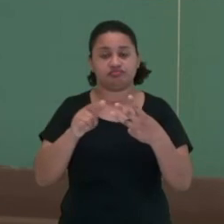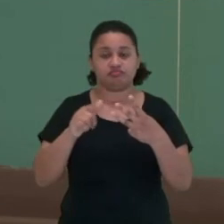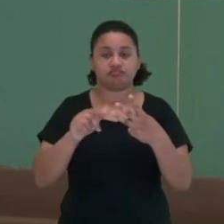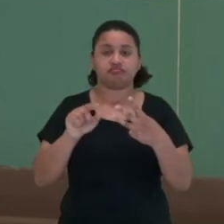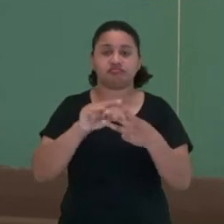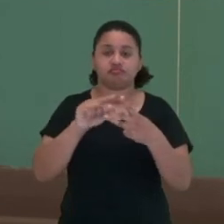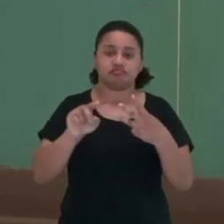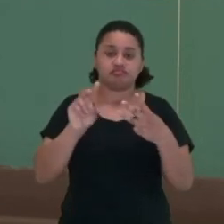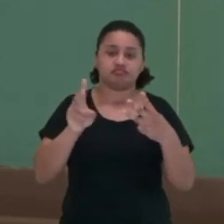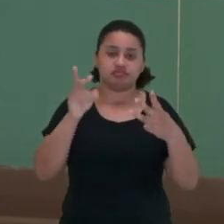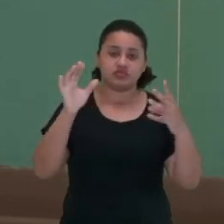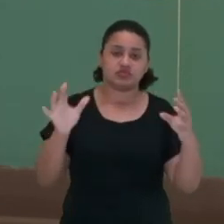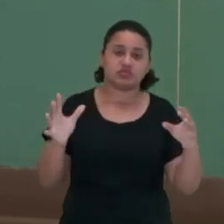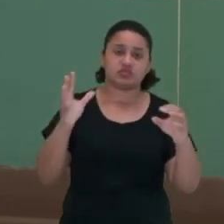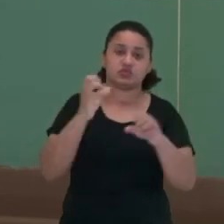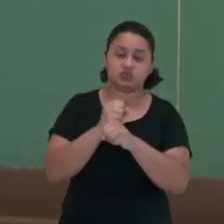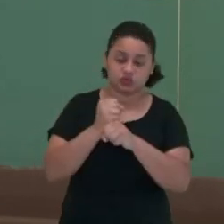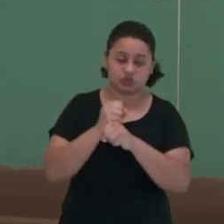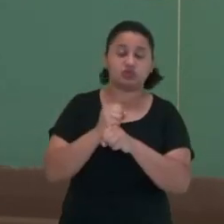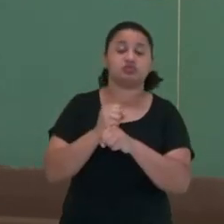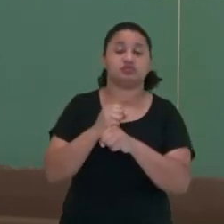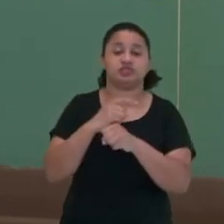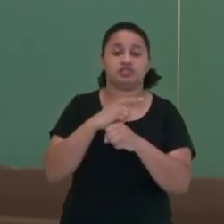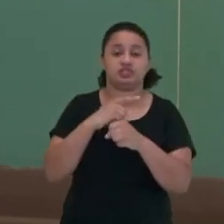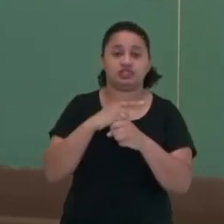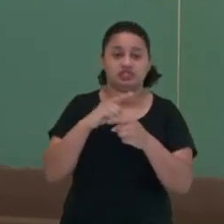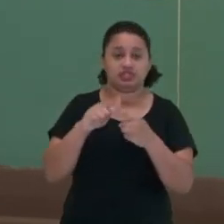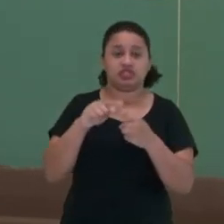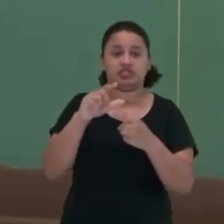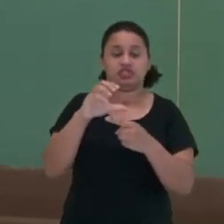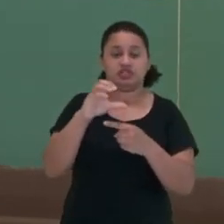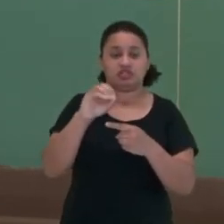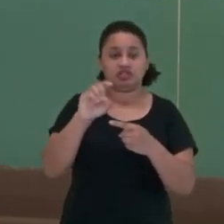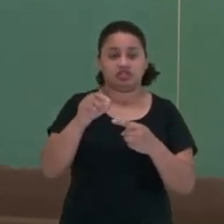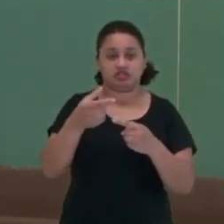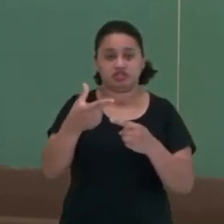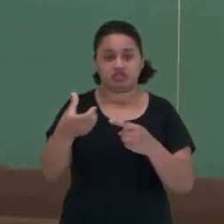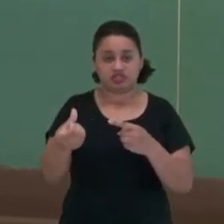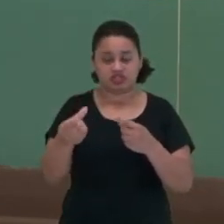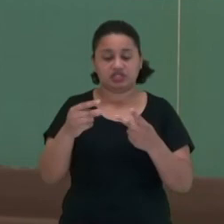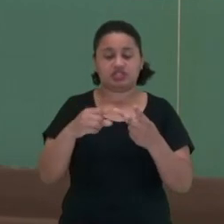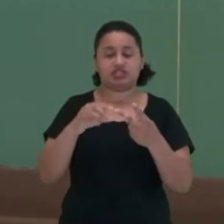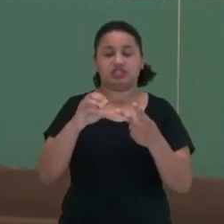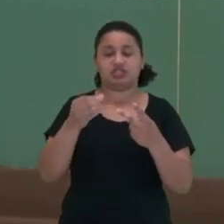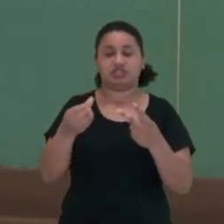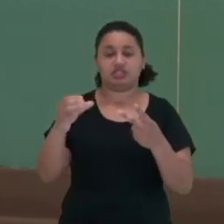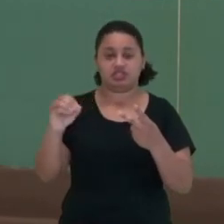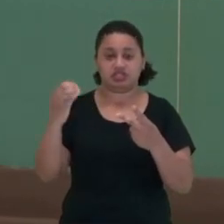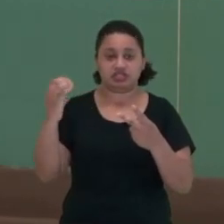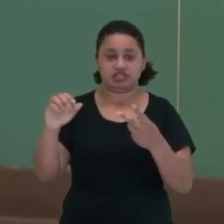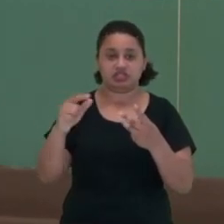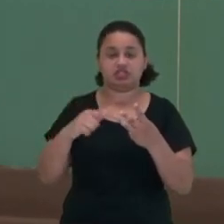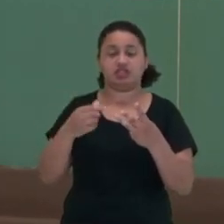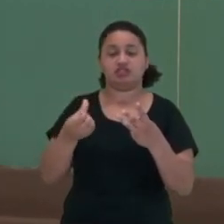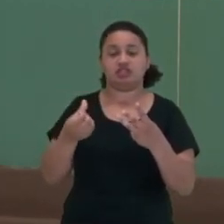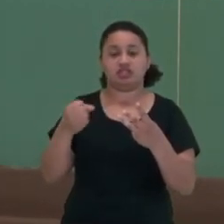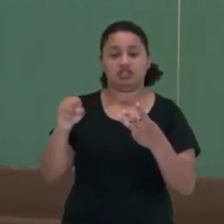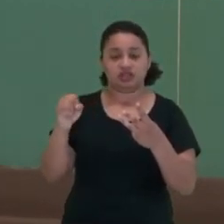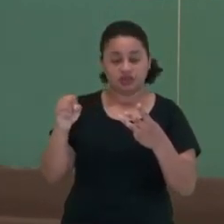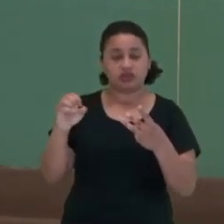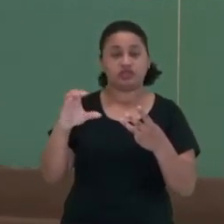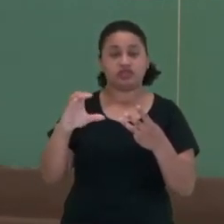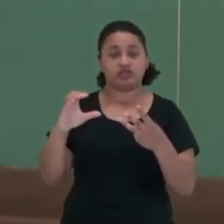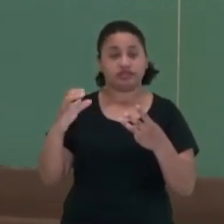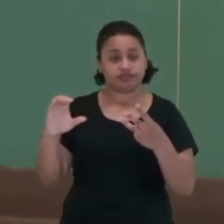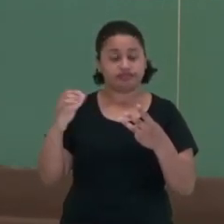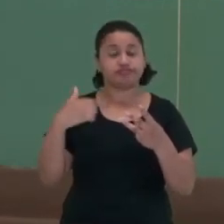60 centavos aos 26 centavos que eu já tinha de custo fixo, mais o custo variável, que é 68 centavos.